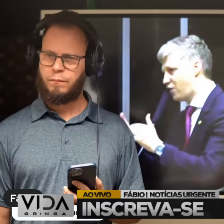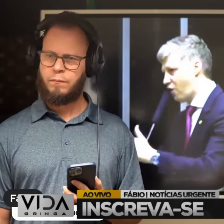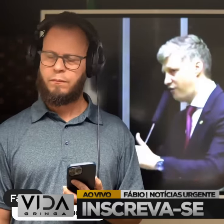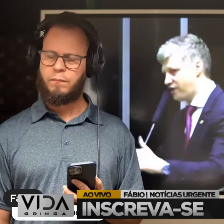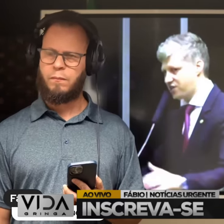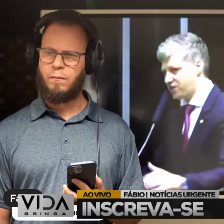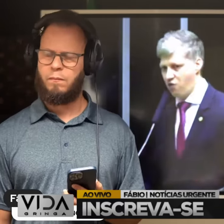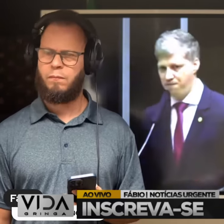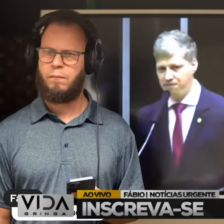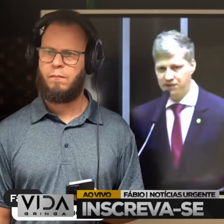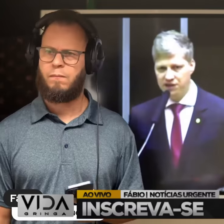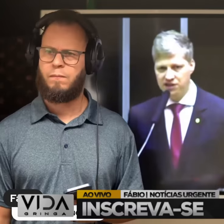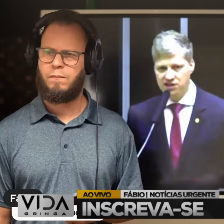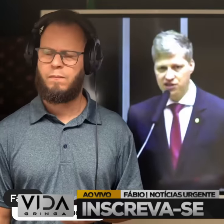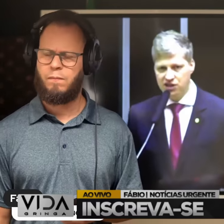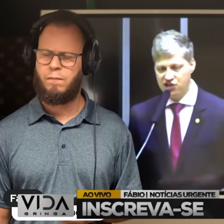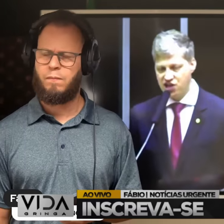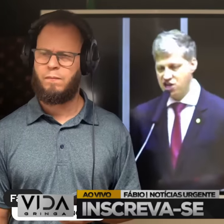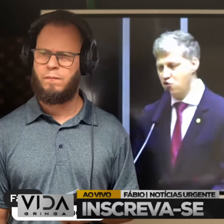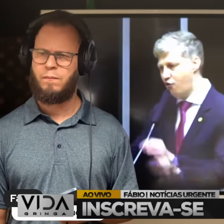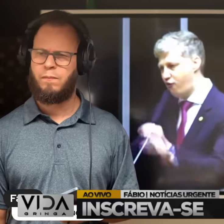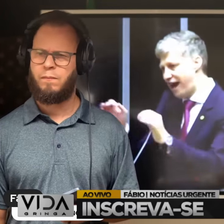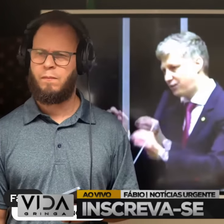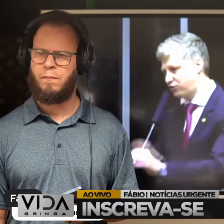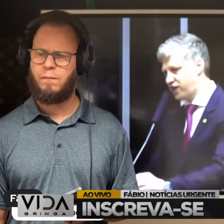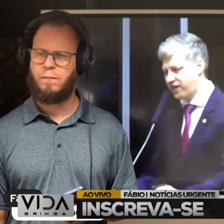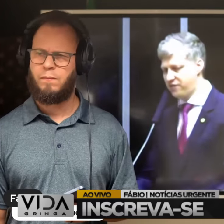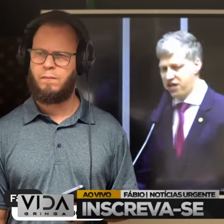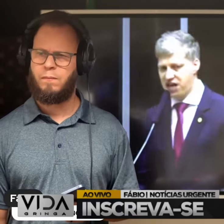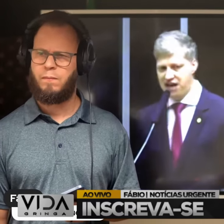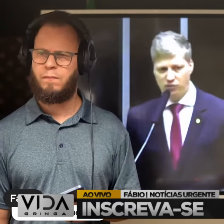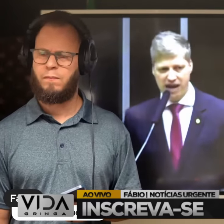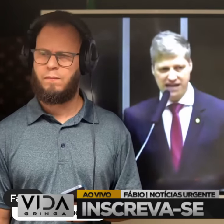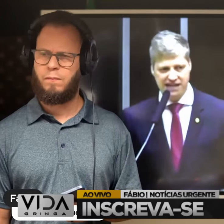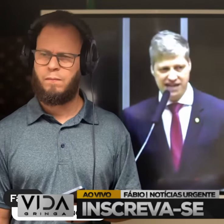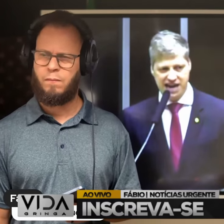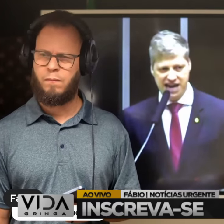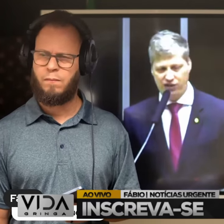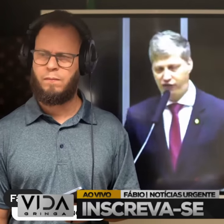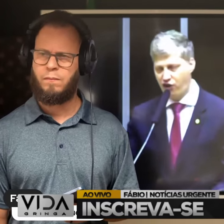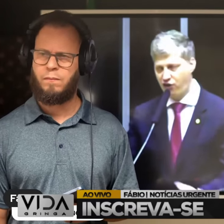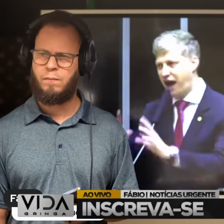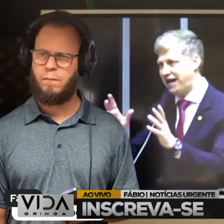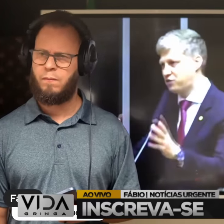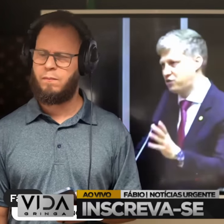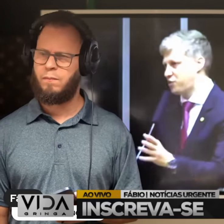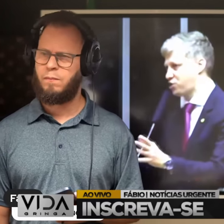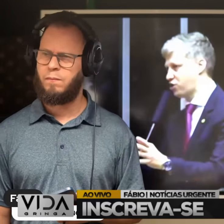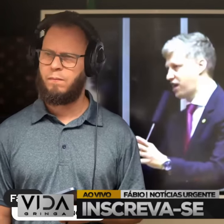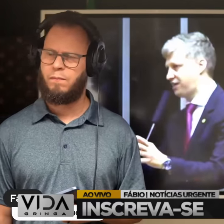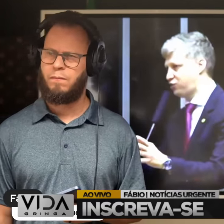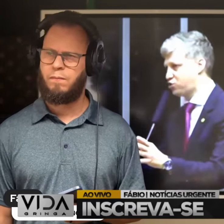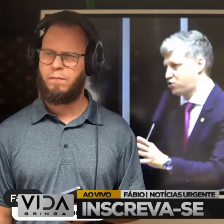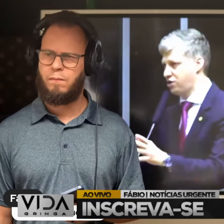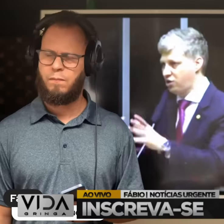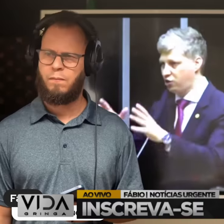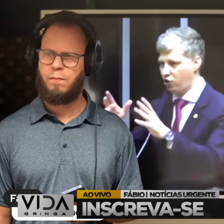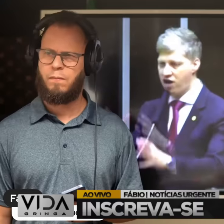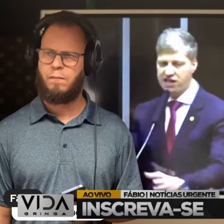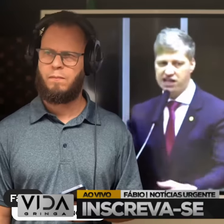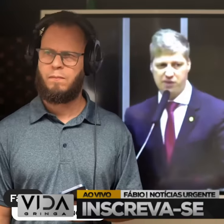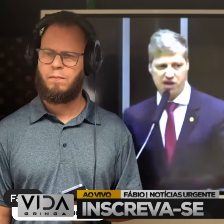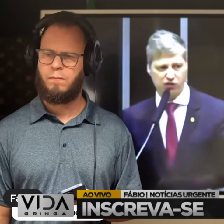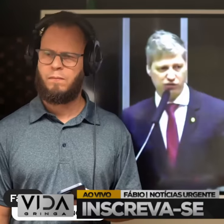tenho convicção de que, com o fato determinado bem delineado, e foram vários os mencionados